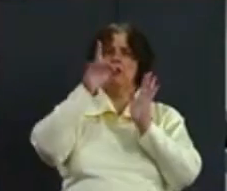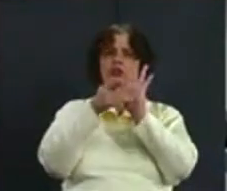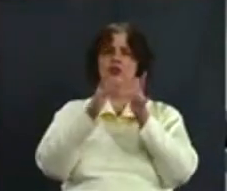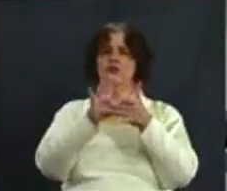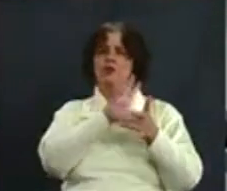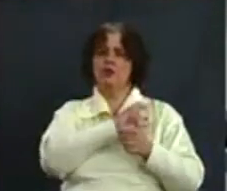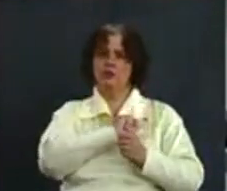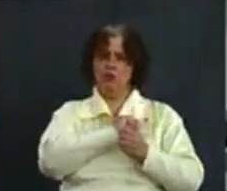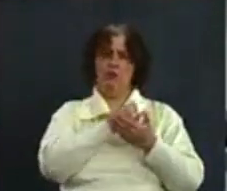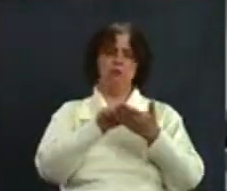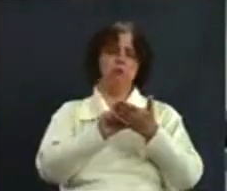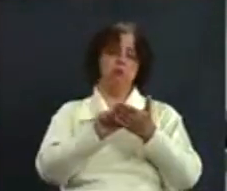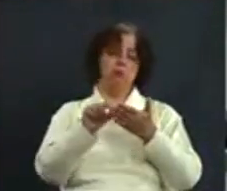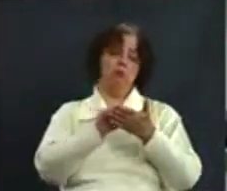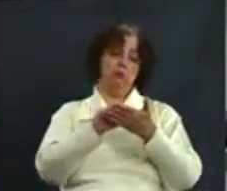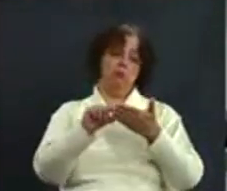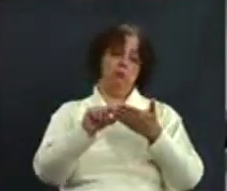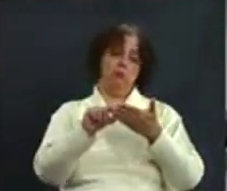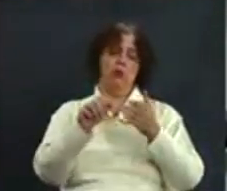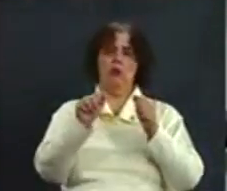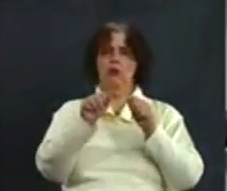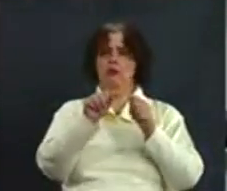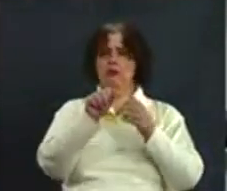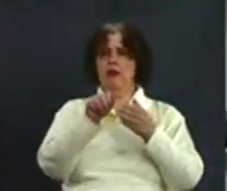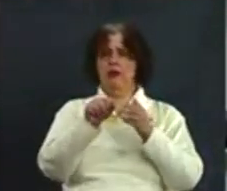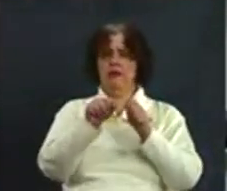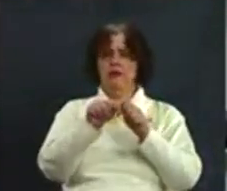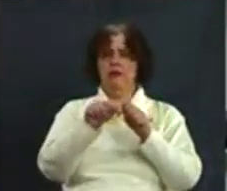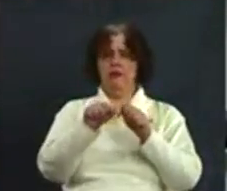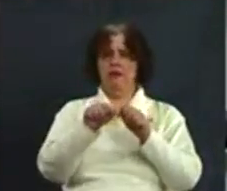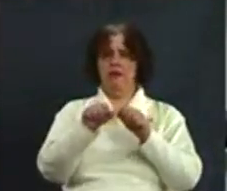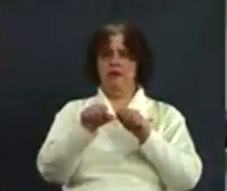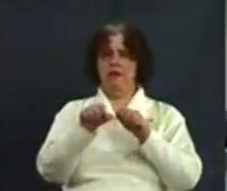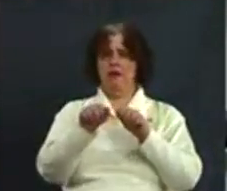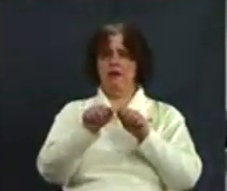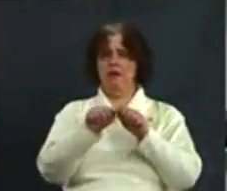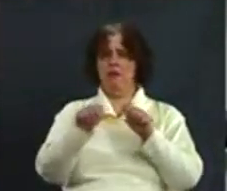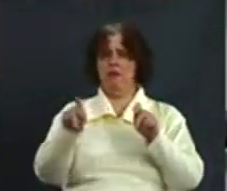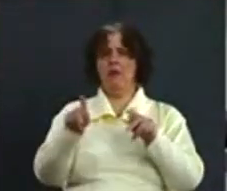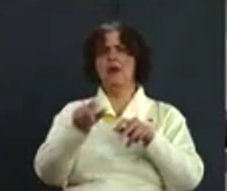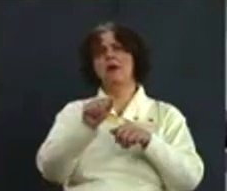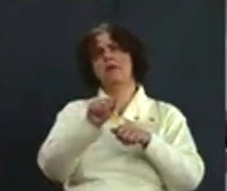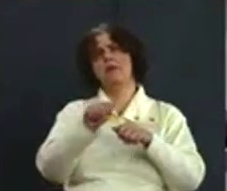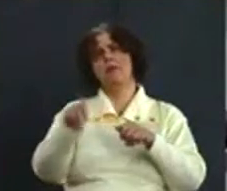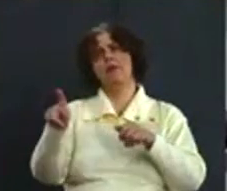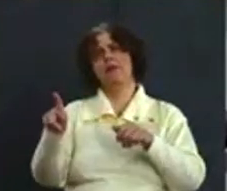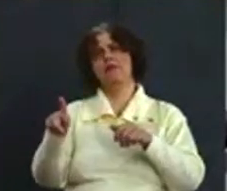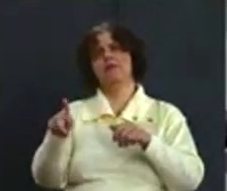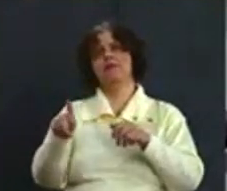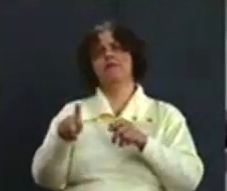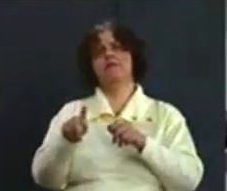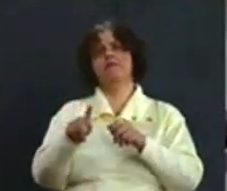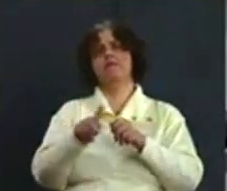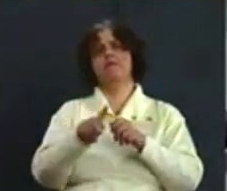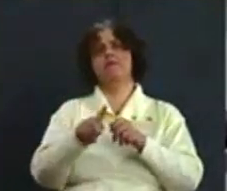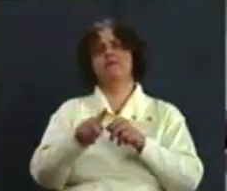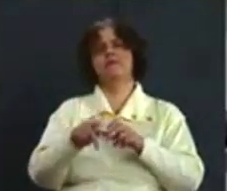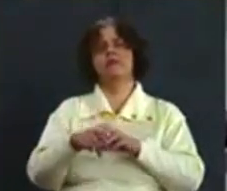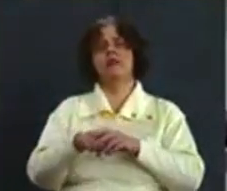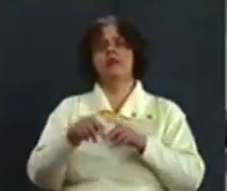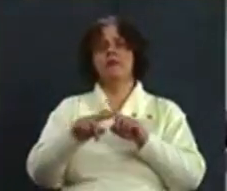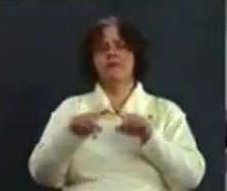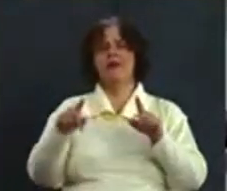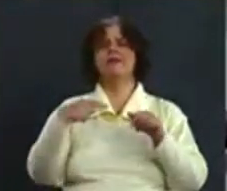não também chama-se de apóstolo, mas neste caso ele prefere se apresentar como irmão e companheiro na